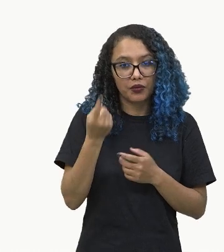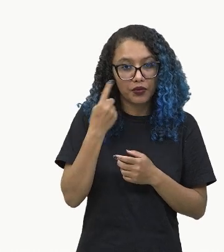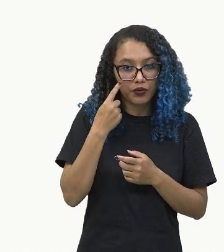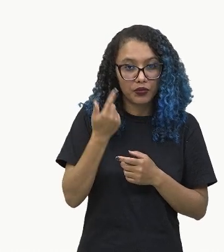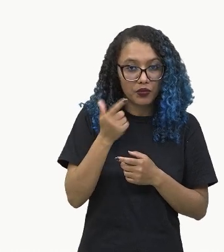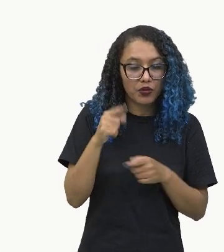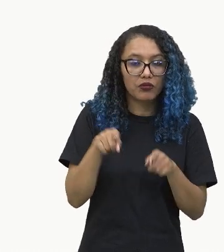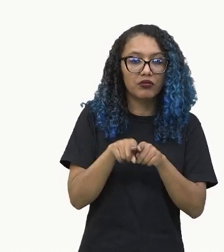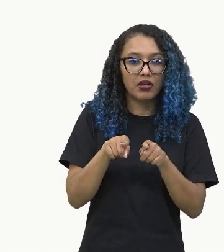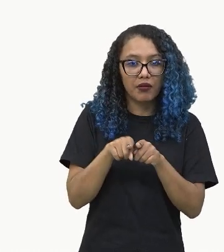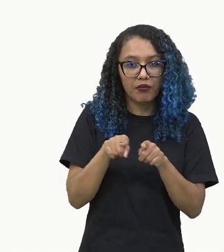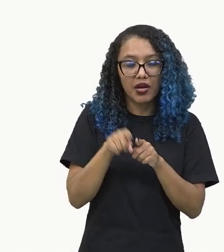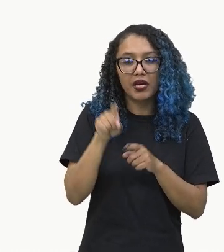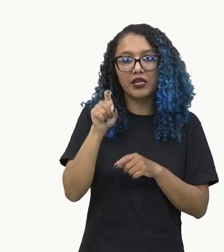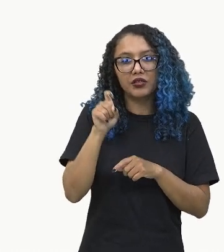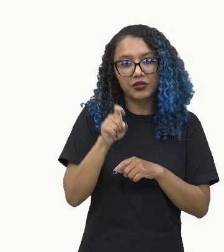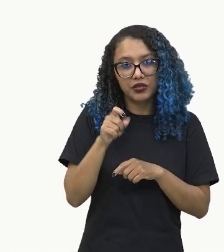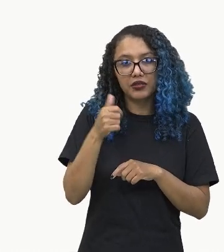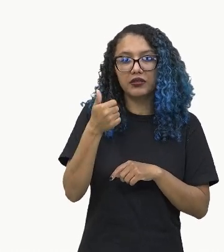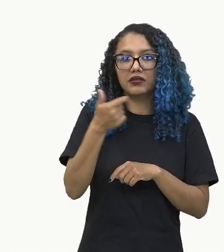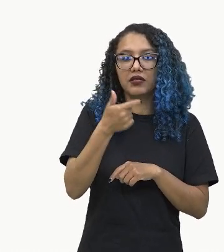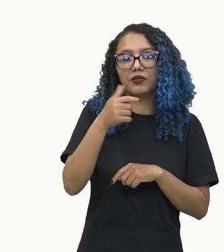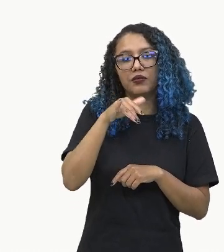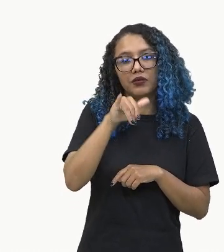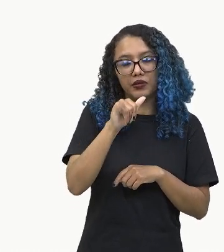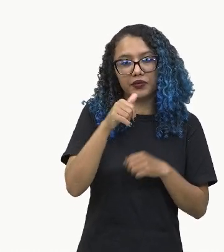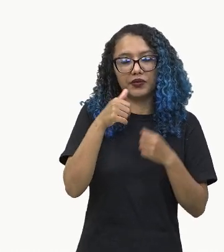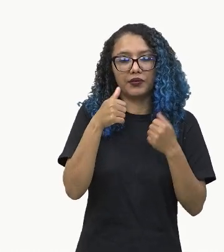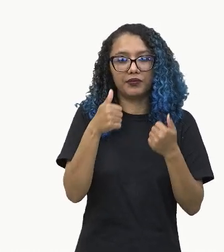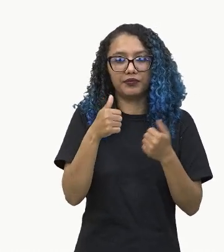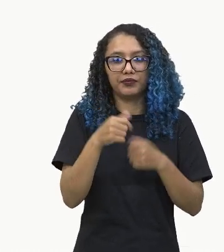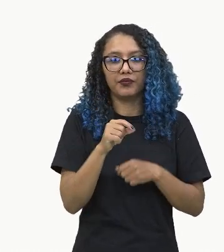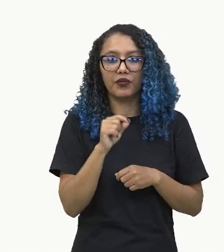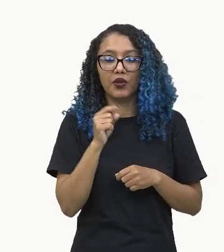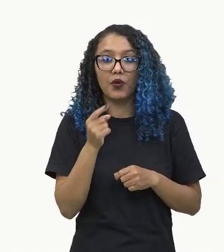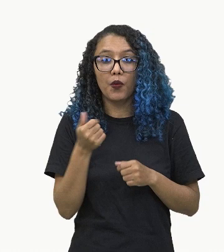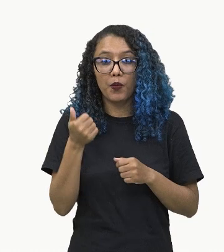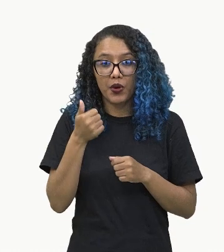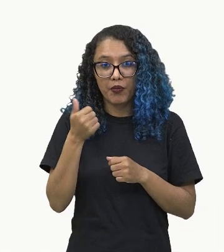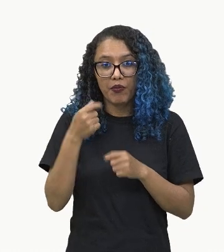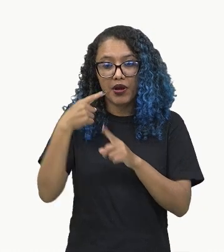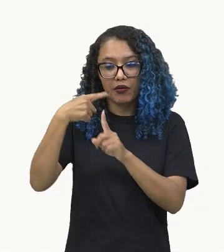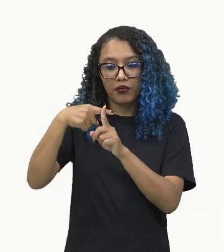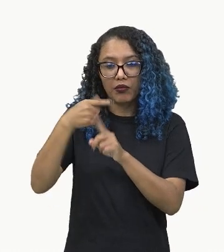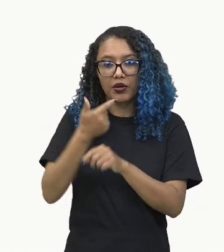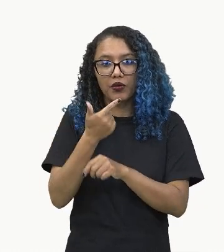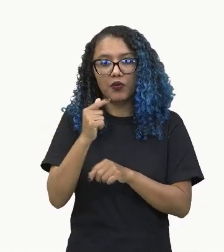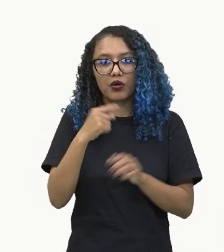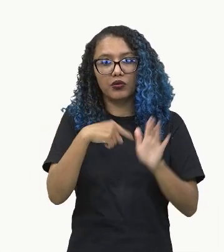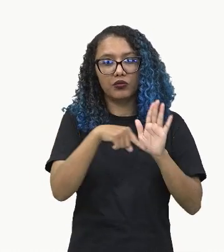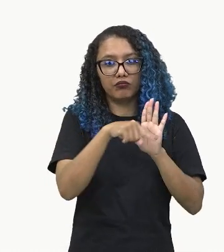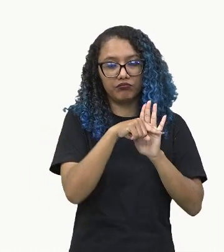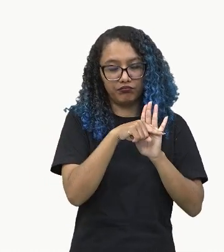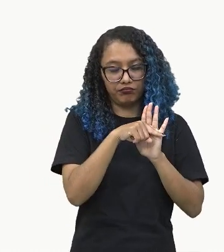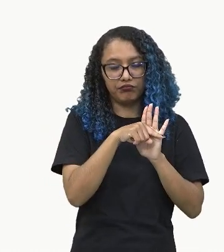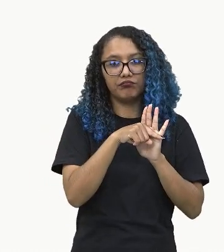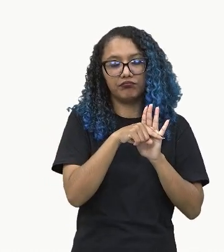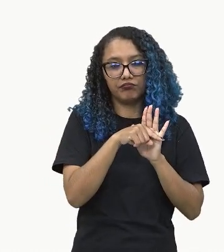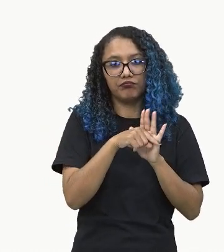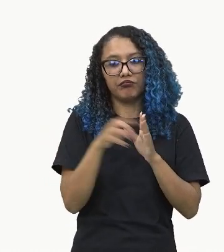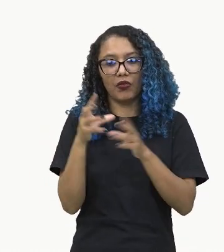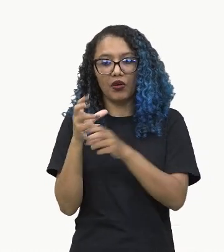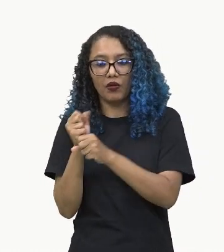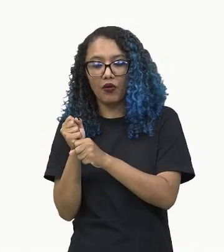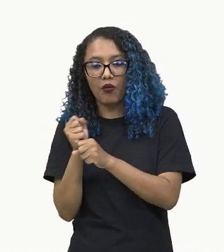x, segundo termo é y. Um é soma, o outro é diferença. Um é adição, o outro